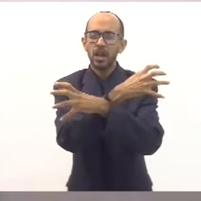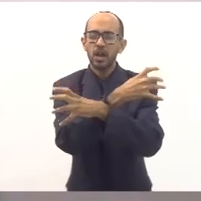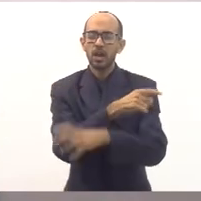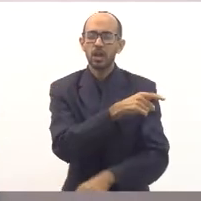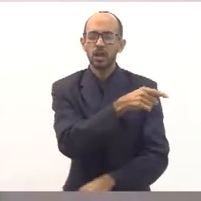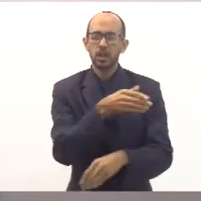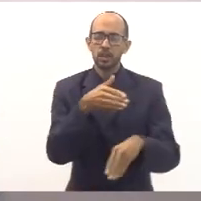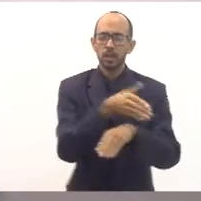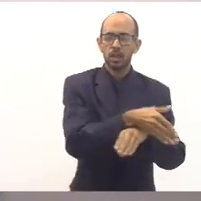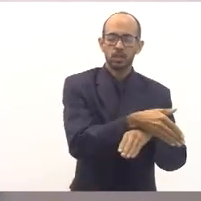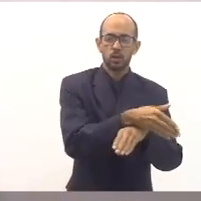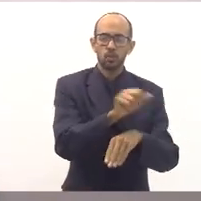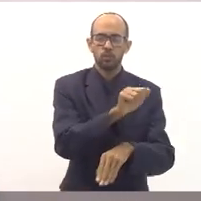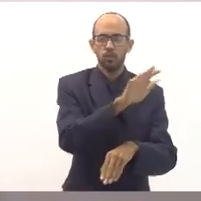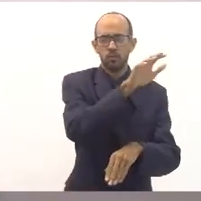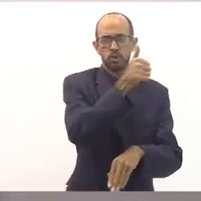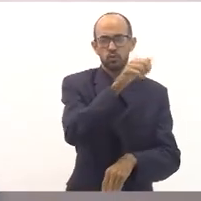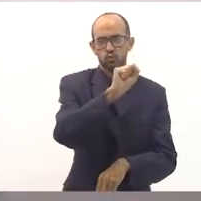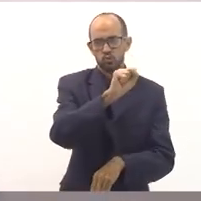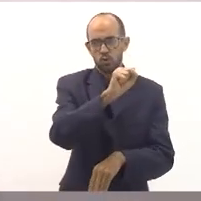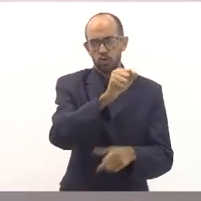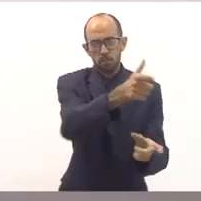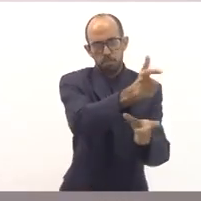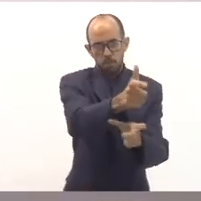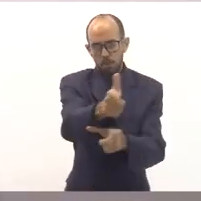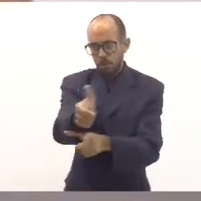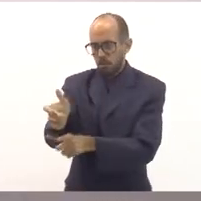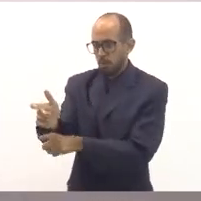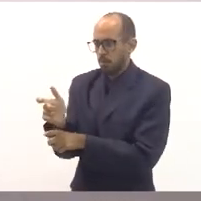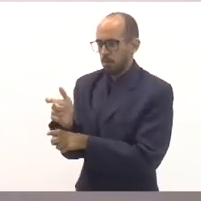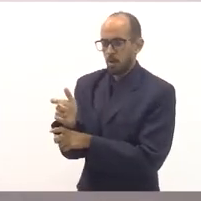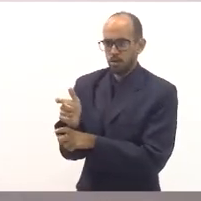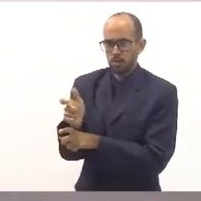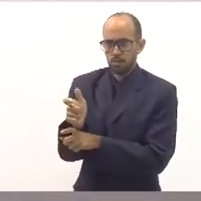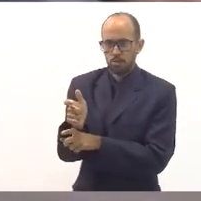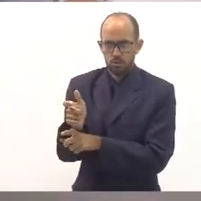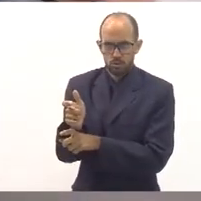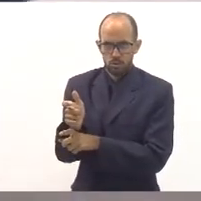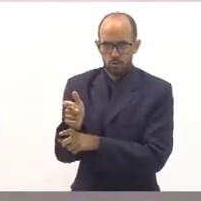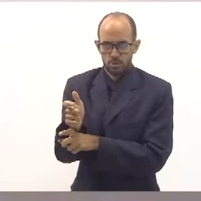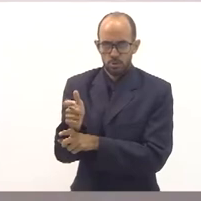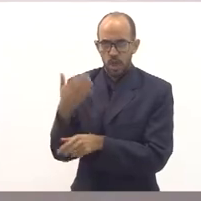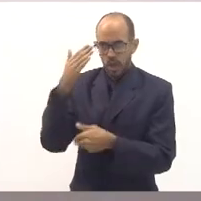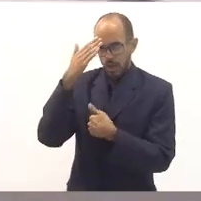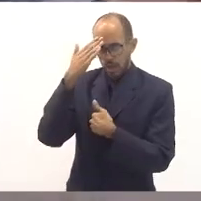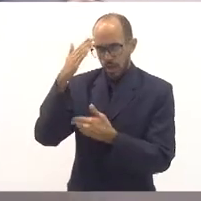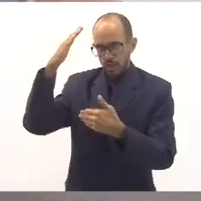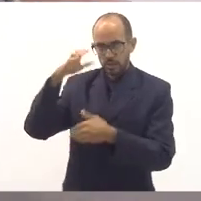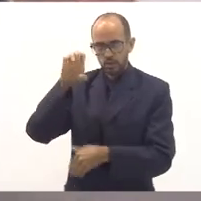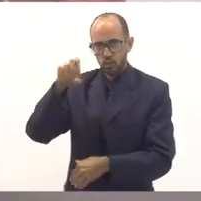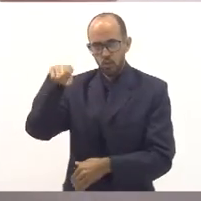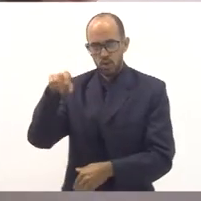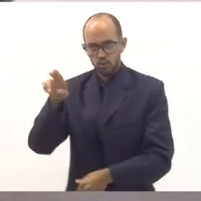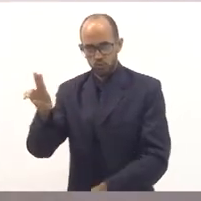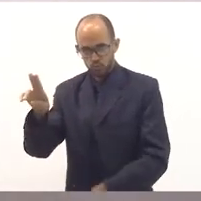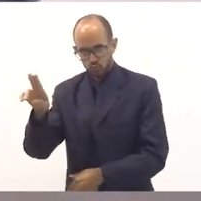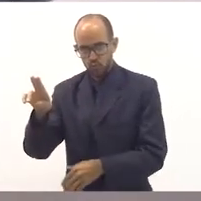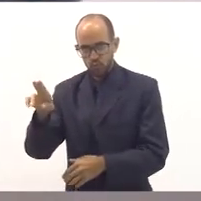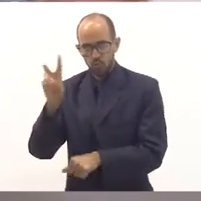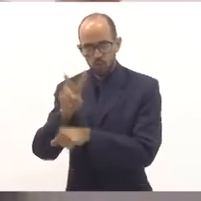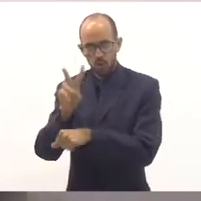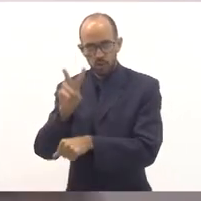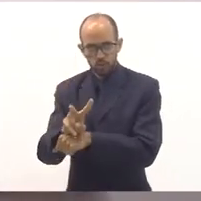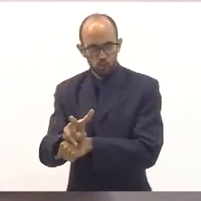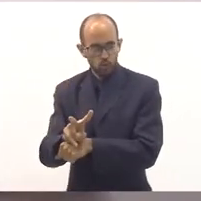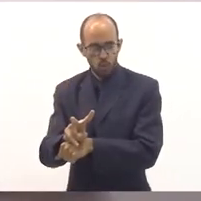do 18 tô enchendo de tiro graça do nossos hechos nossos Guardiões os